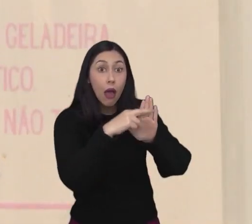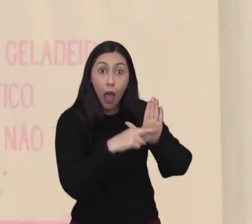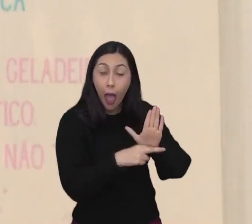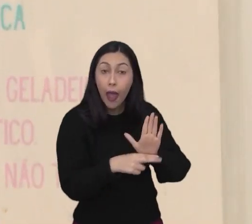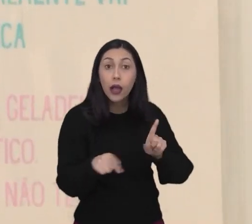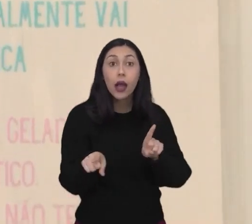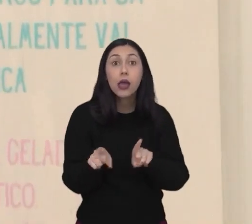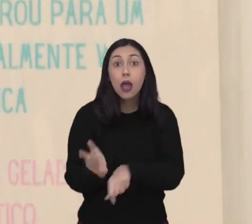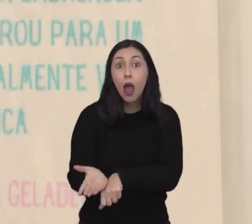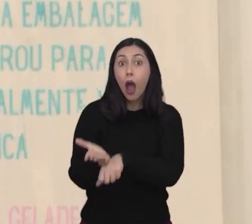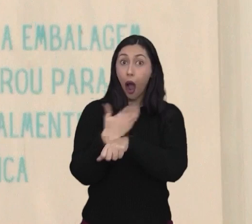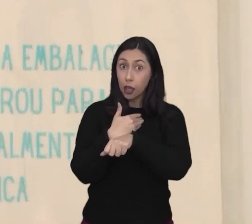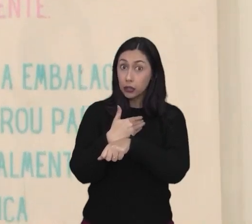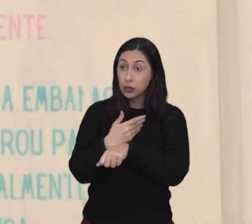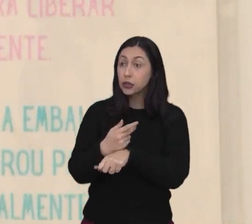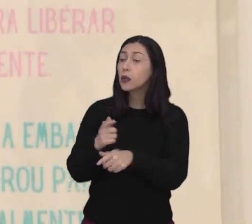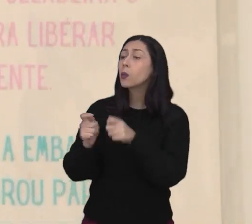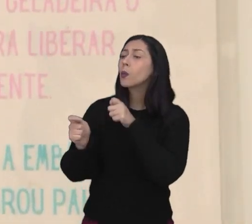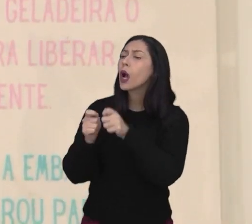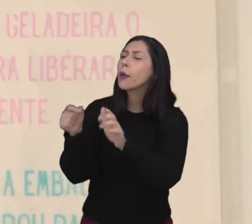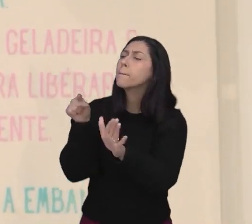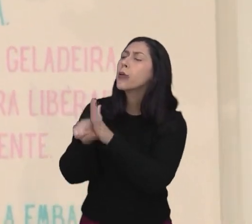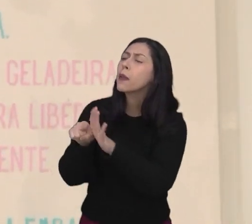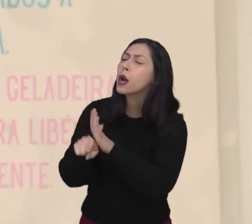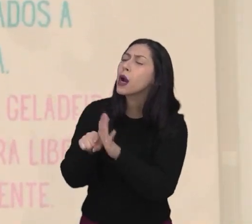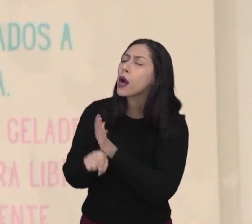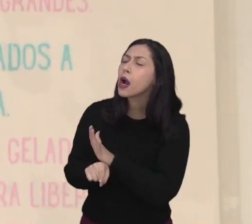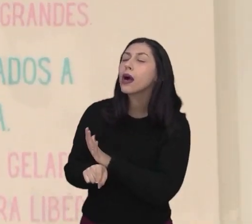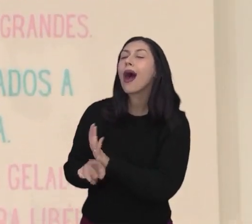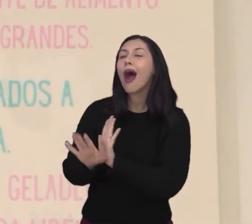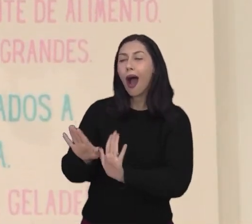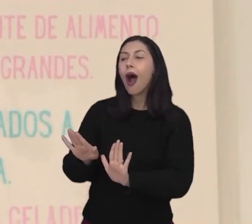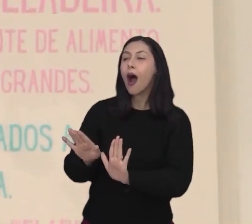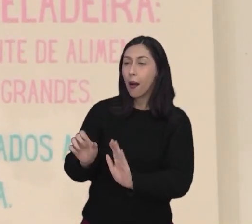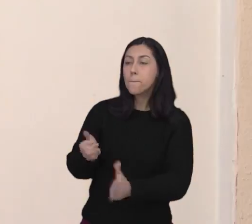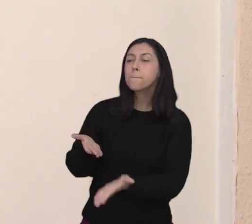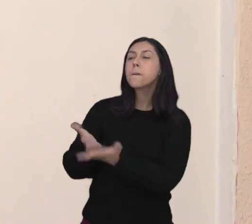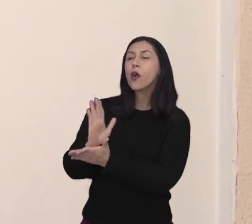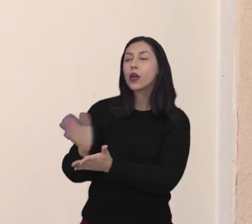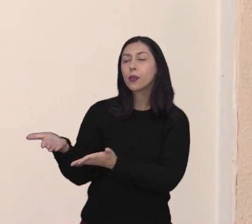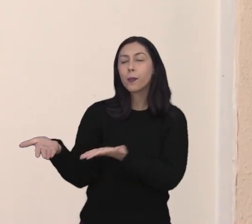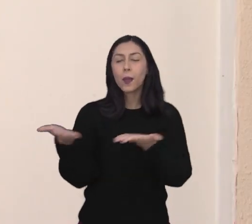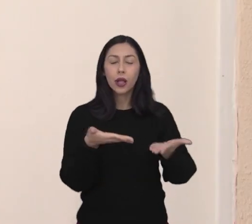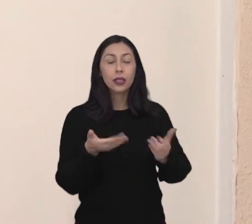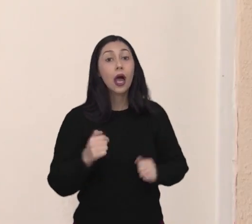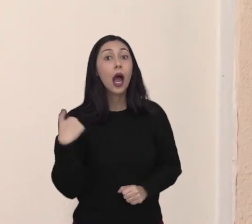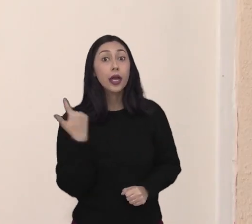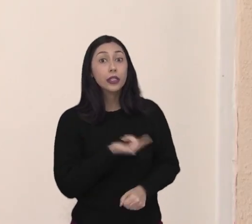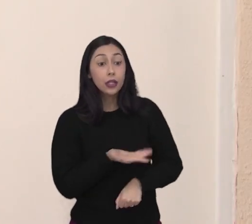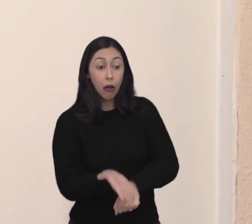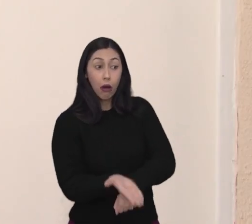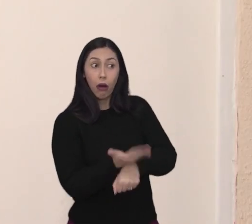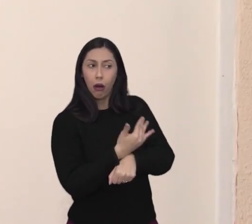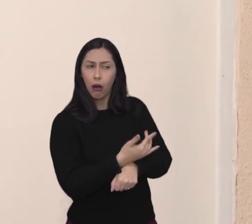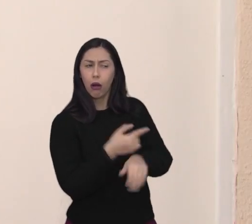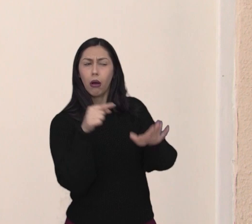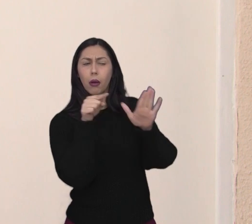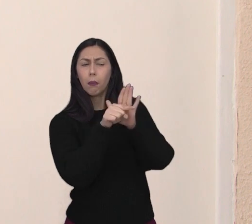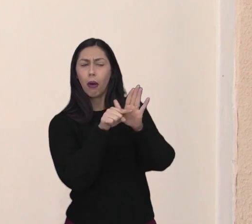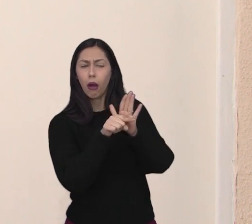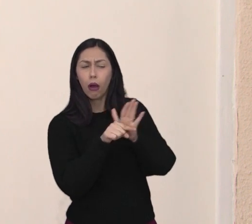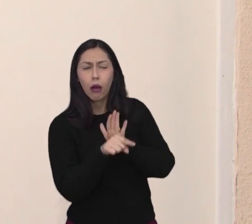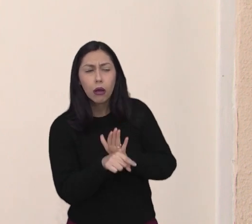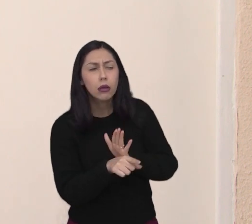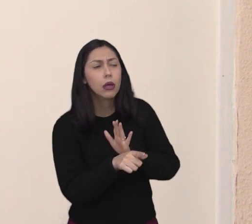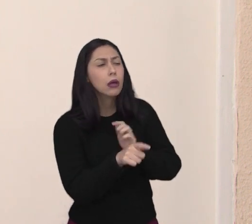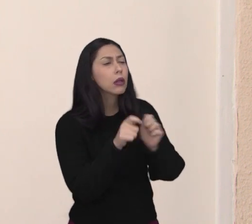Aqui existem regras e até mesmo os moradores são entrevistados antes de se mudarem. A pessoa vem, conhece o nosso espaço, a gente conhece a